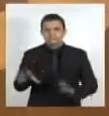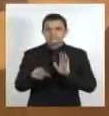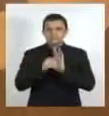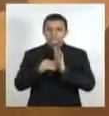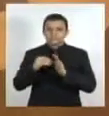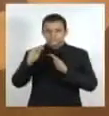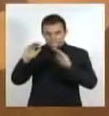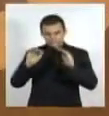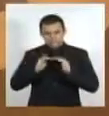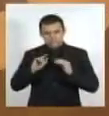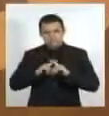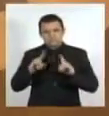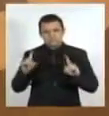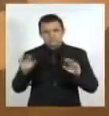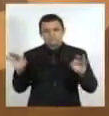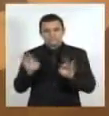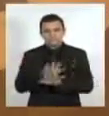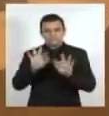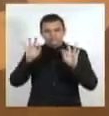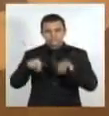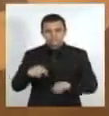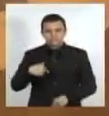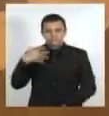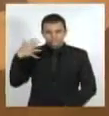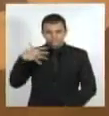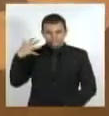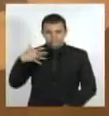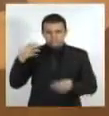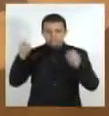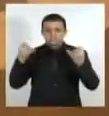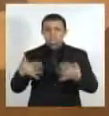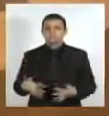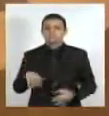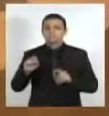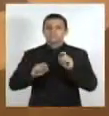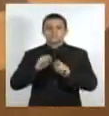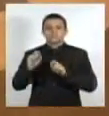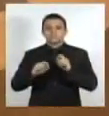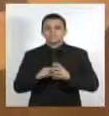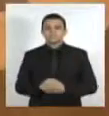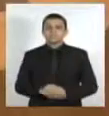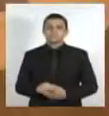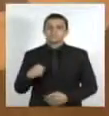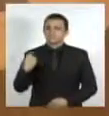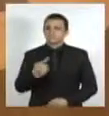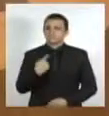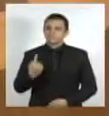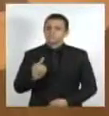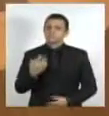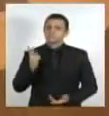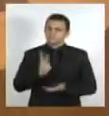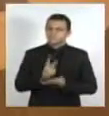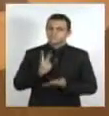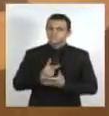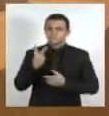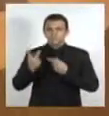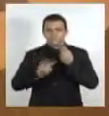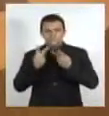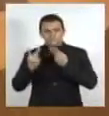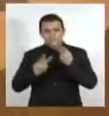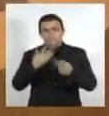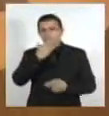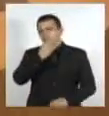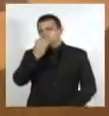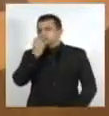mas preciso partir para finalizar esse pronunciamento, dizendo o seguinte: a gente, por muitas vezes, diz que o senador Sarney serviu à ditadura,